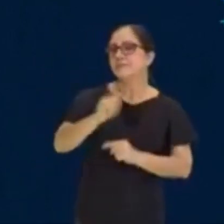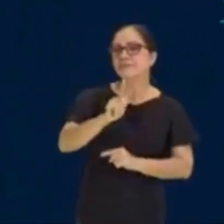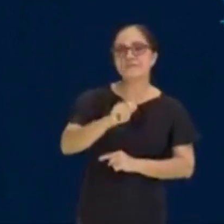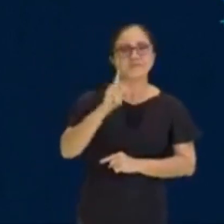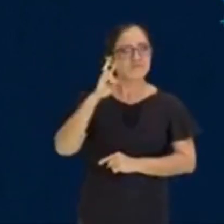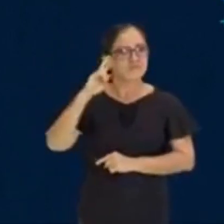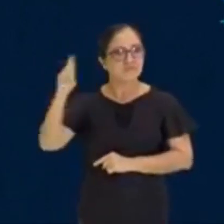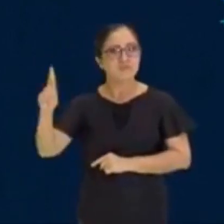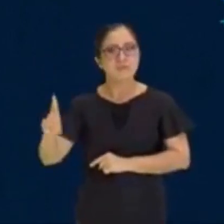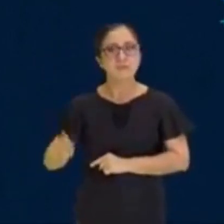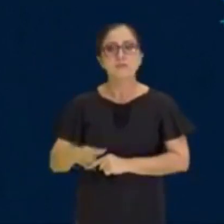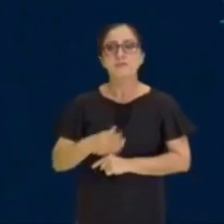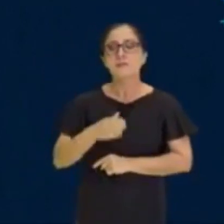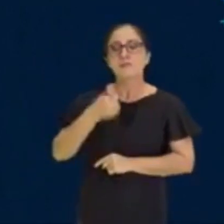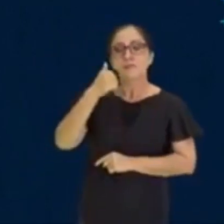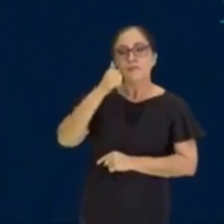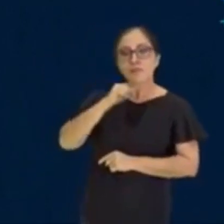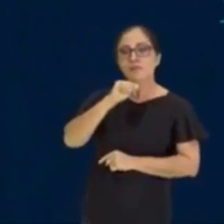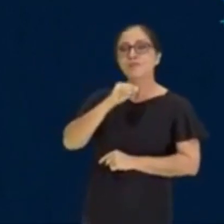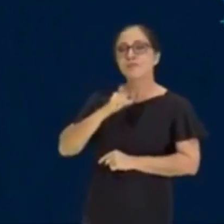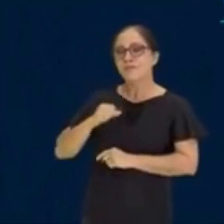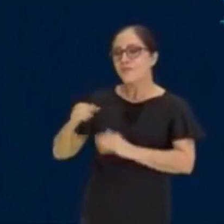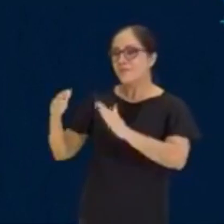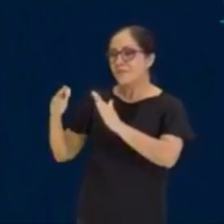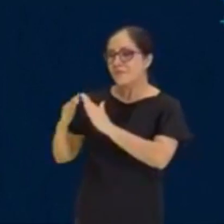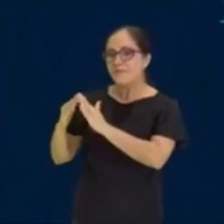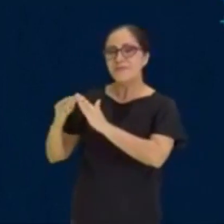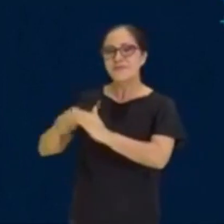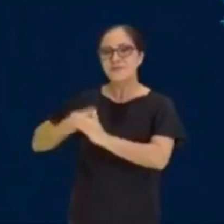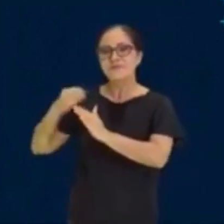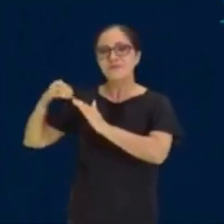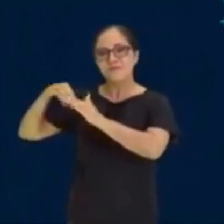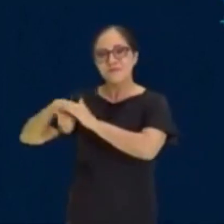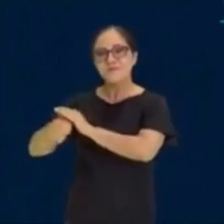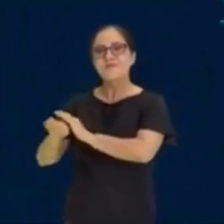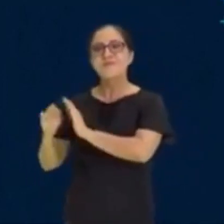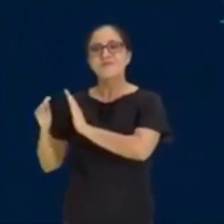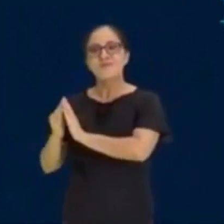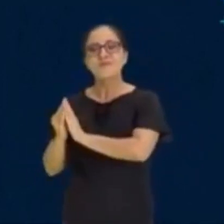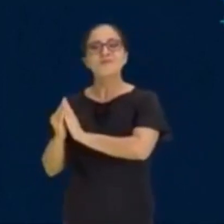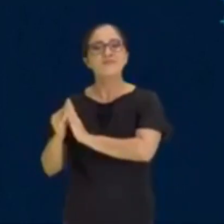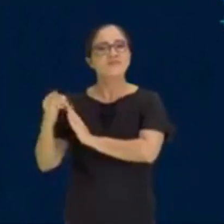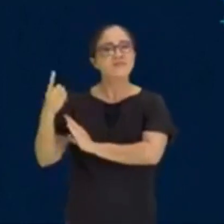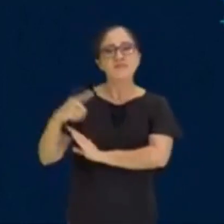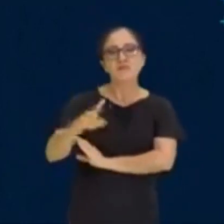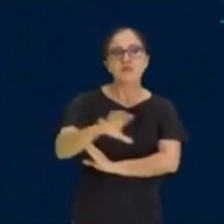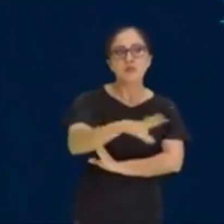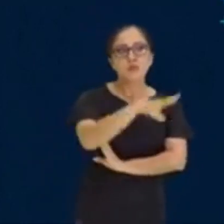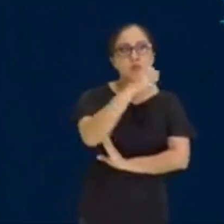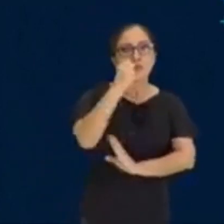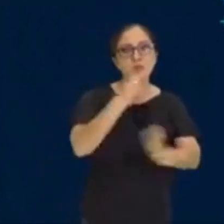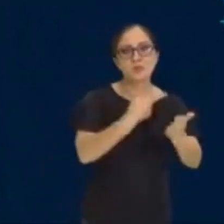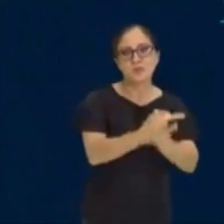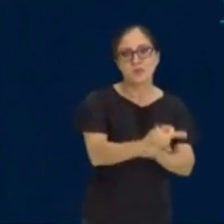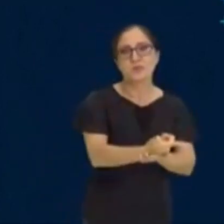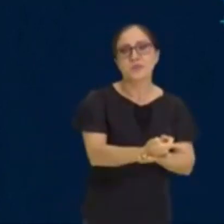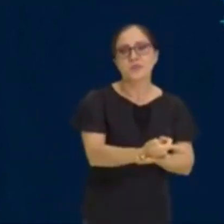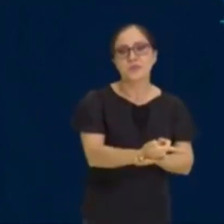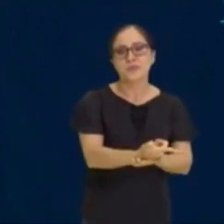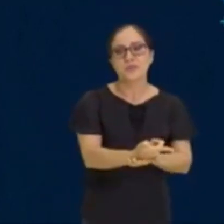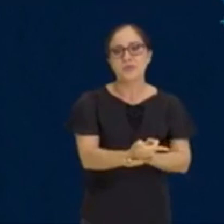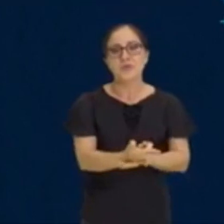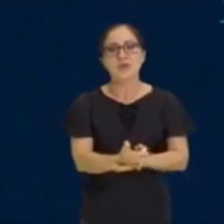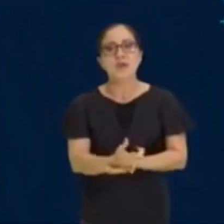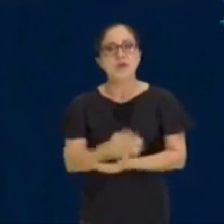não saiu para comprar pão, pois sabia que o padeiro também não estava lá. E o guarda não saiu para